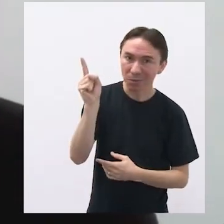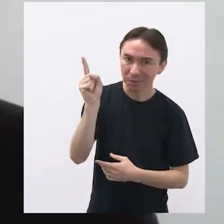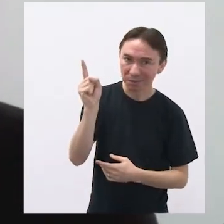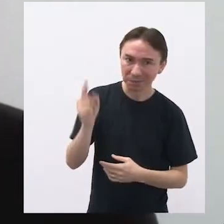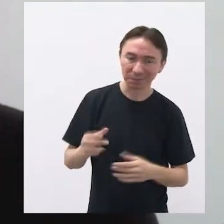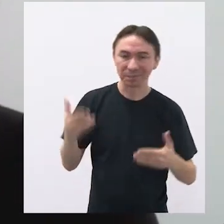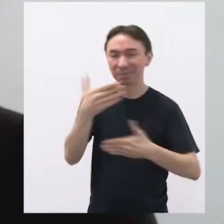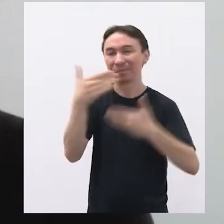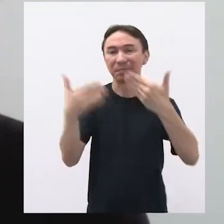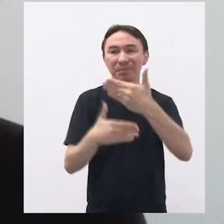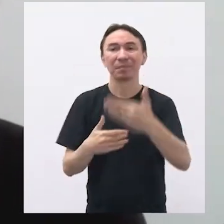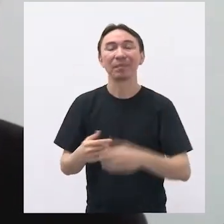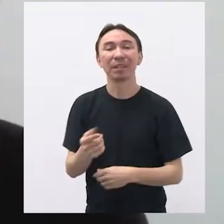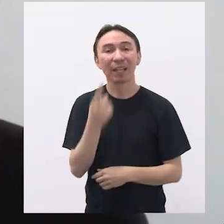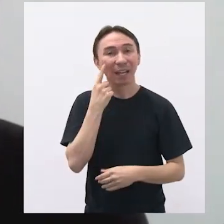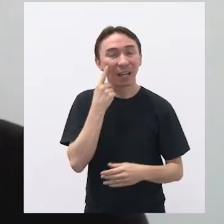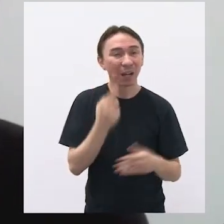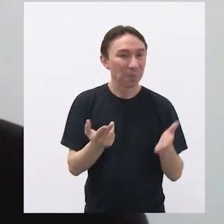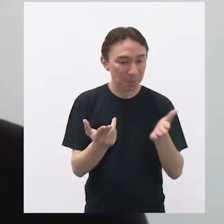Esse símbolo,